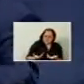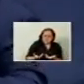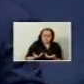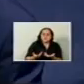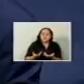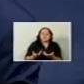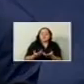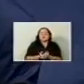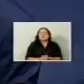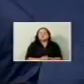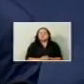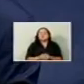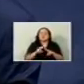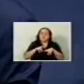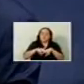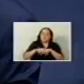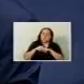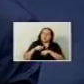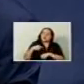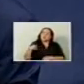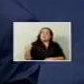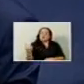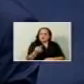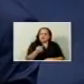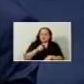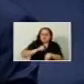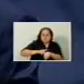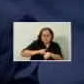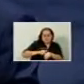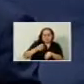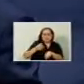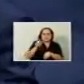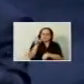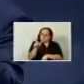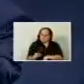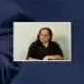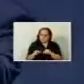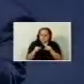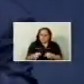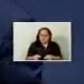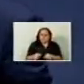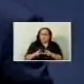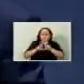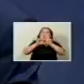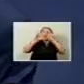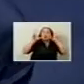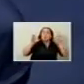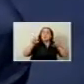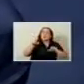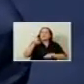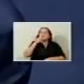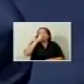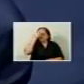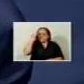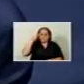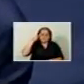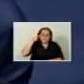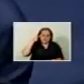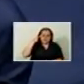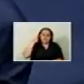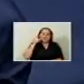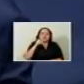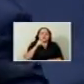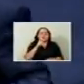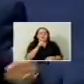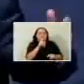a todo momento, colocar nossas posições aqui. O segundo tema do prefeito foi a questão do